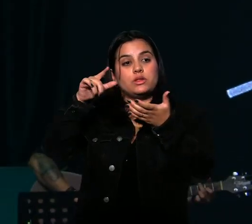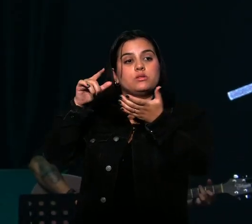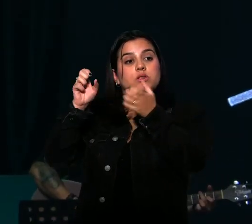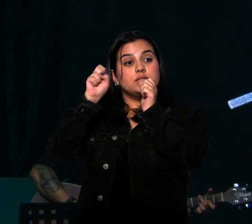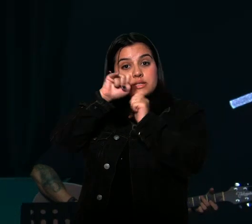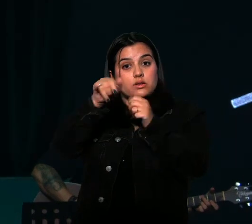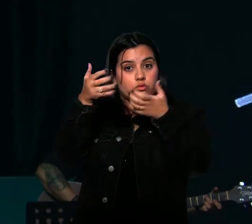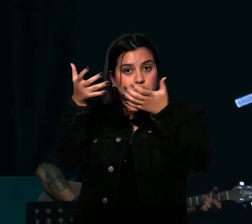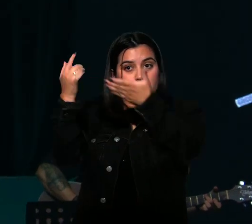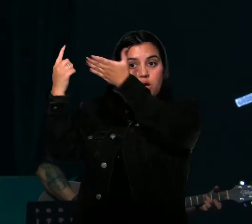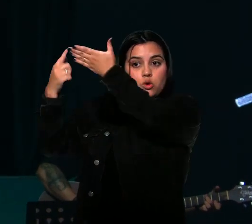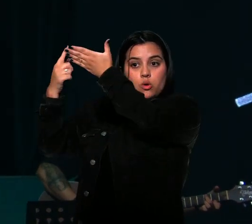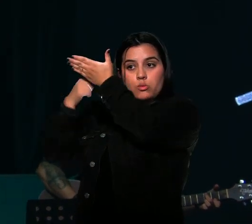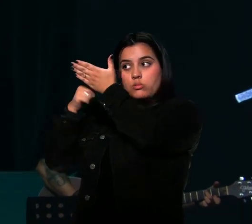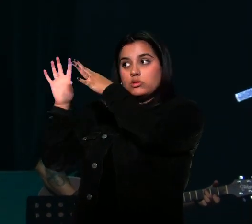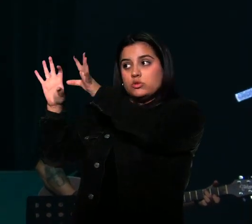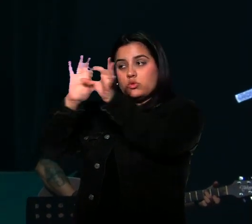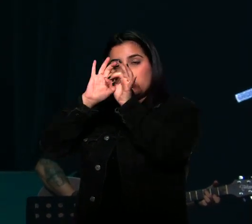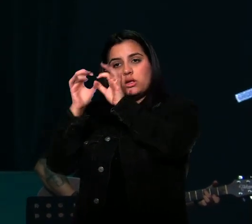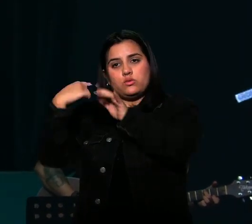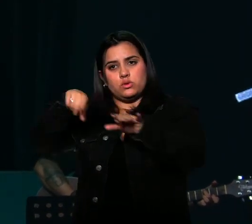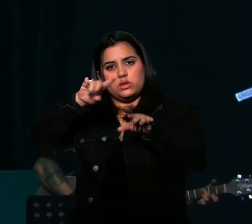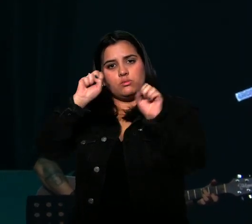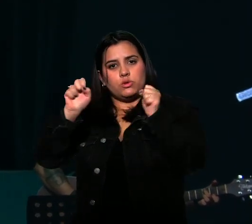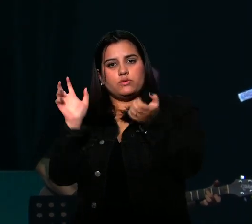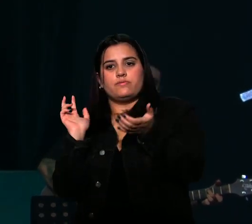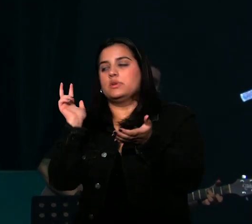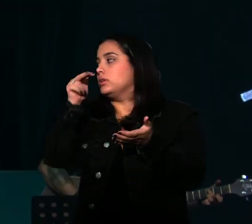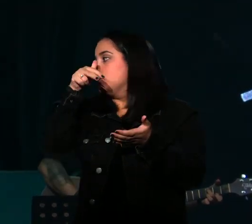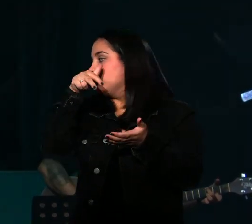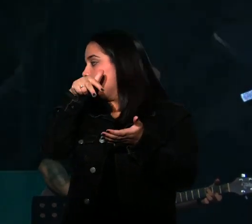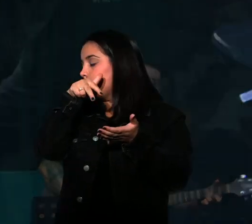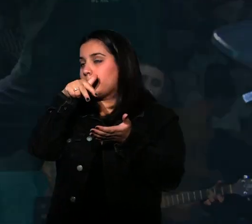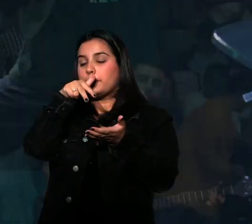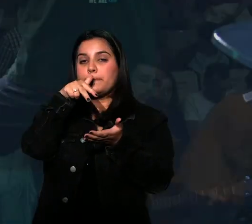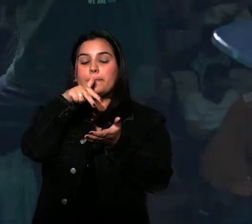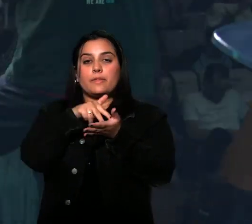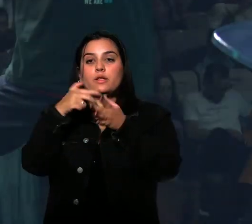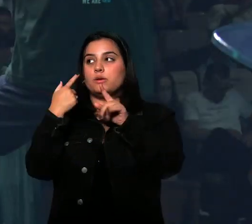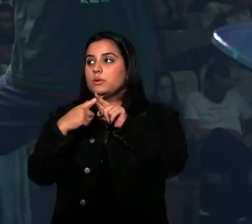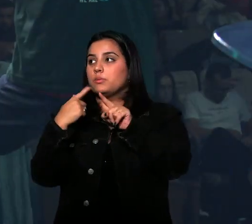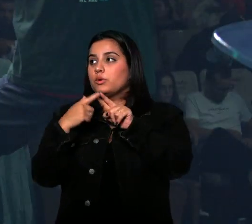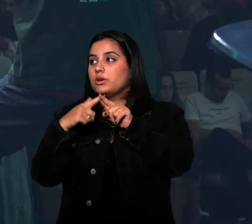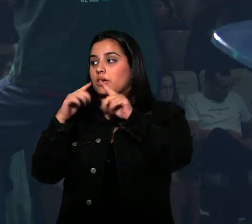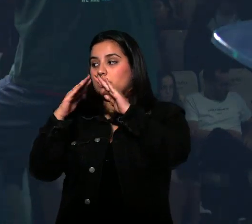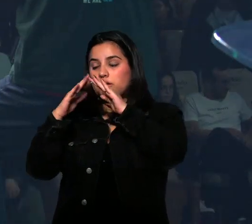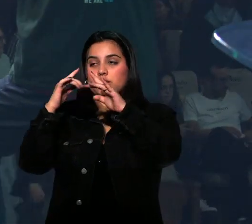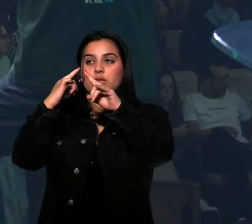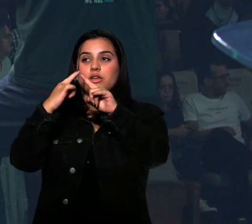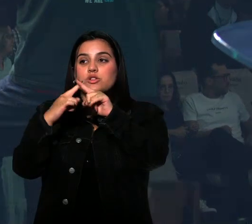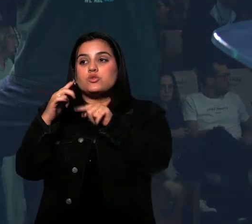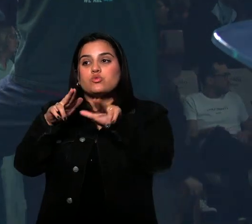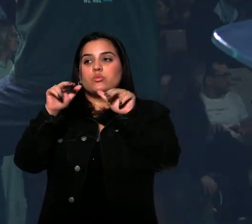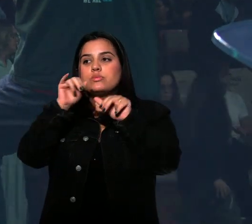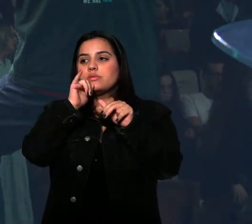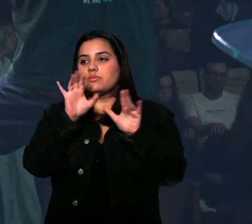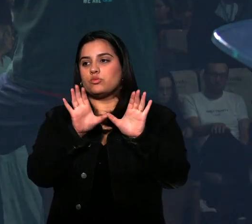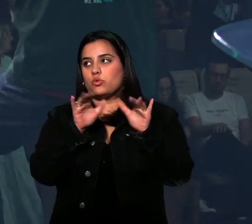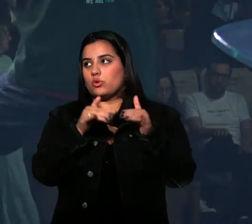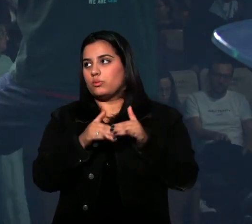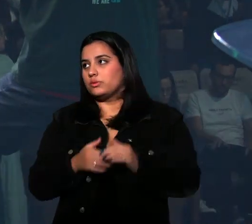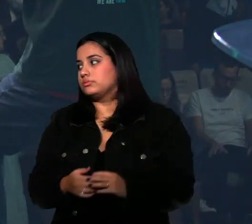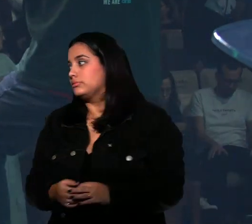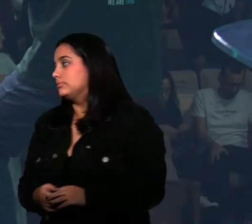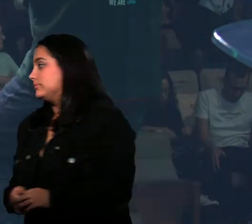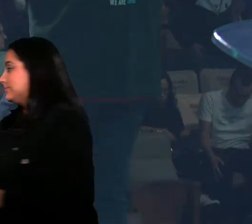junto comigo você quer buscar essa unidade, que não tem a ver com o time, porque uma igreja nunca foi pensada pelo Senhor para ser um time só.